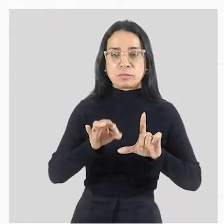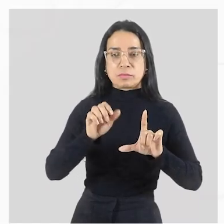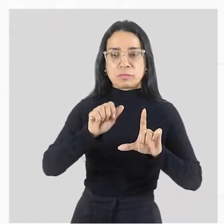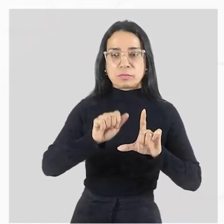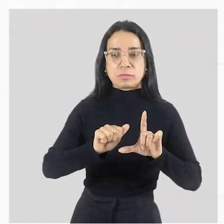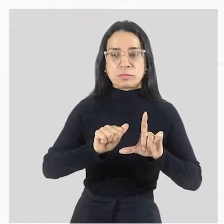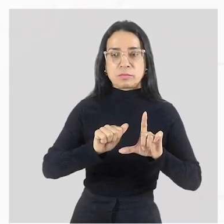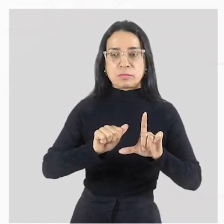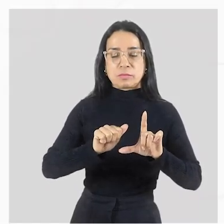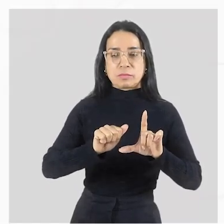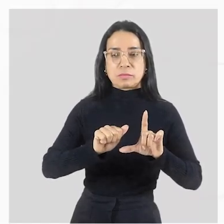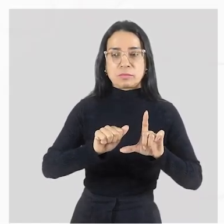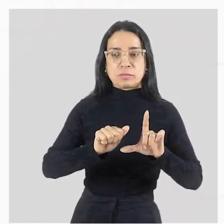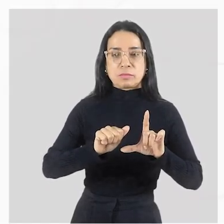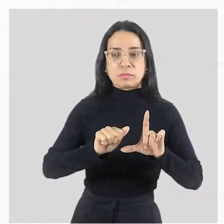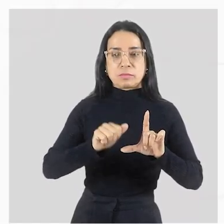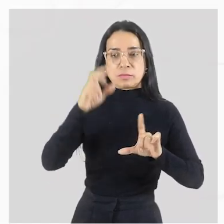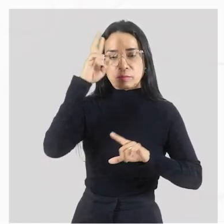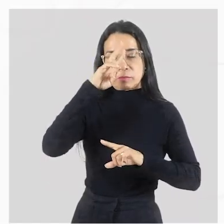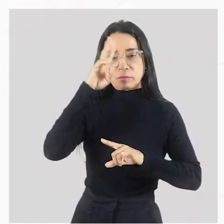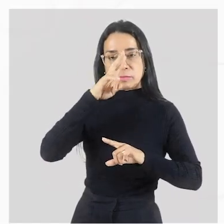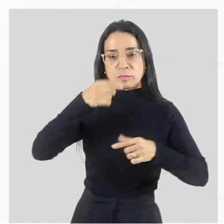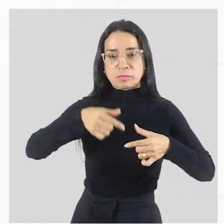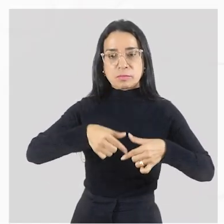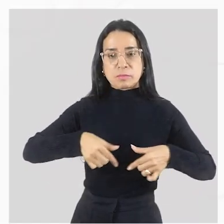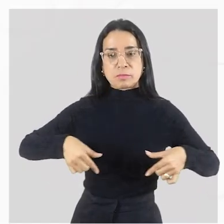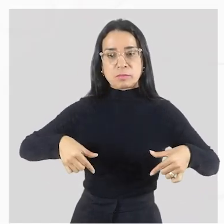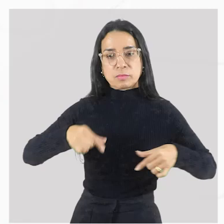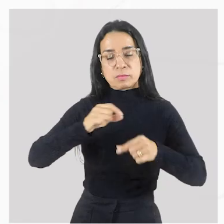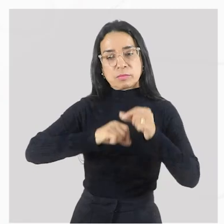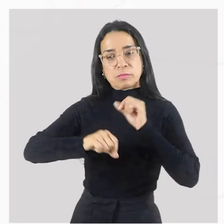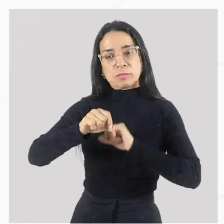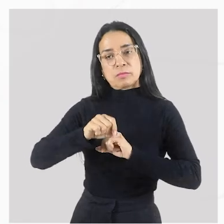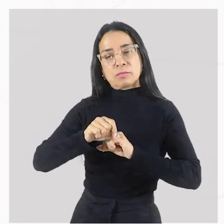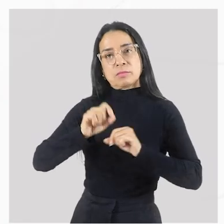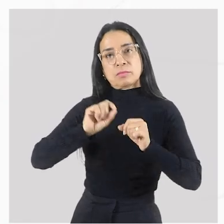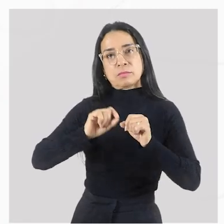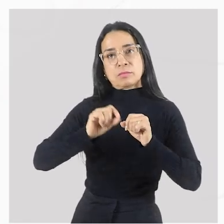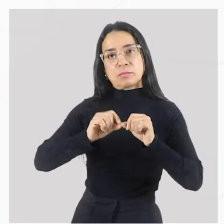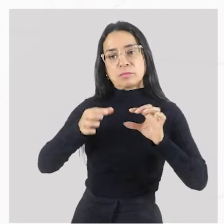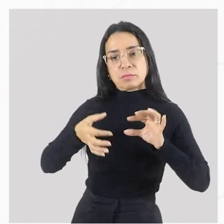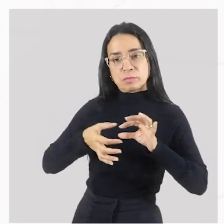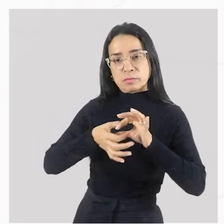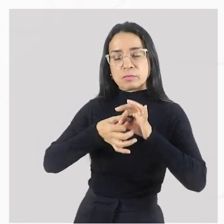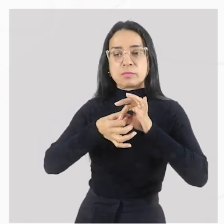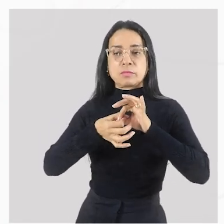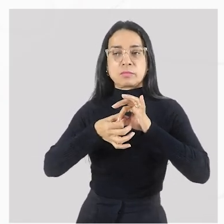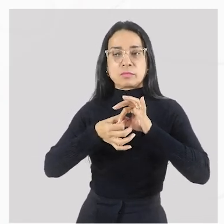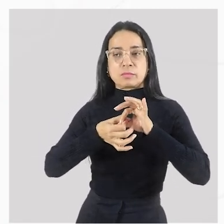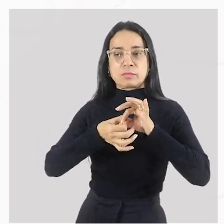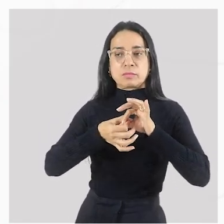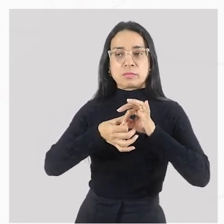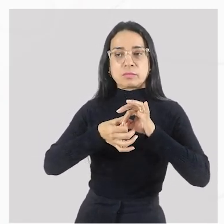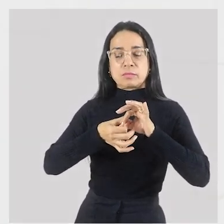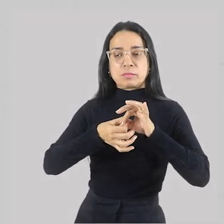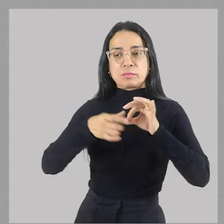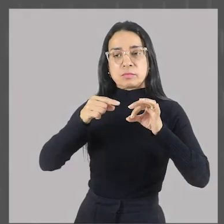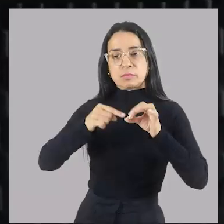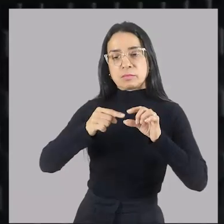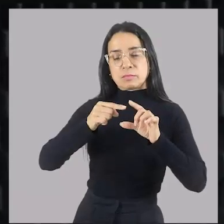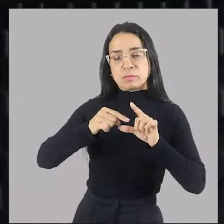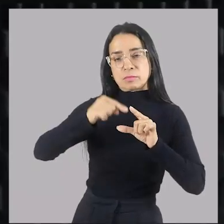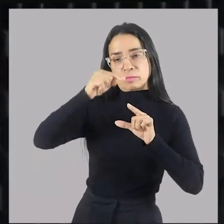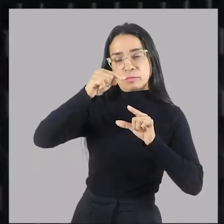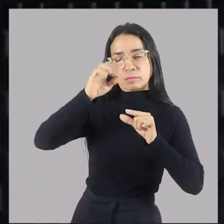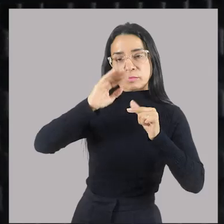clavícula e escápula. Lembrando que a cintura escapular é o que faz a conexão entre o esqueleto apendicular e